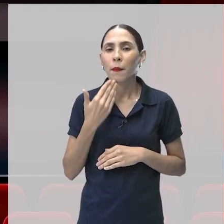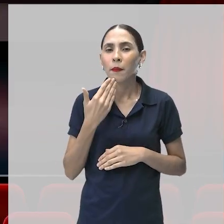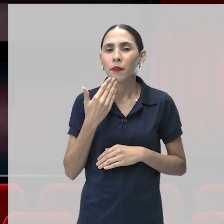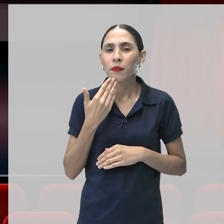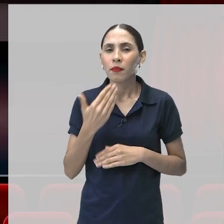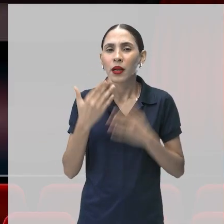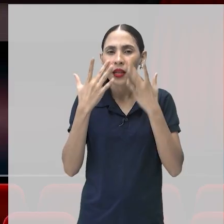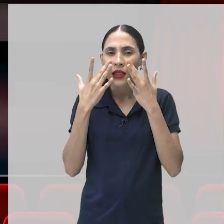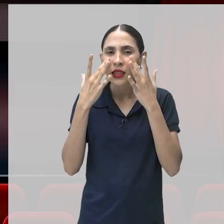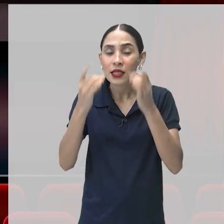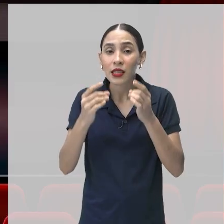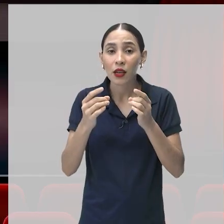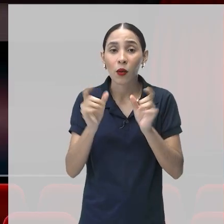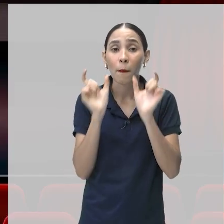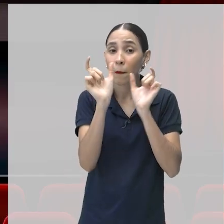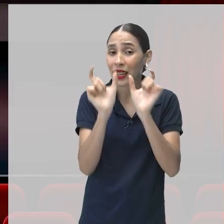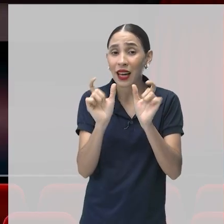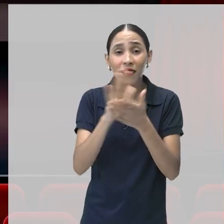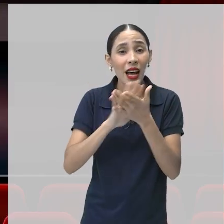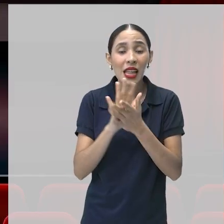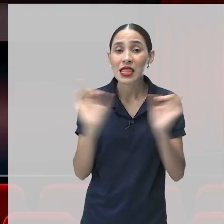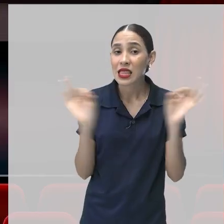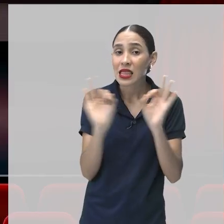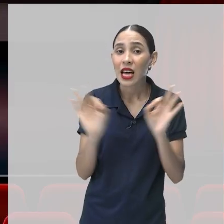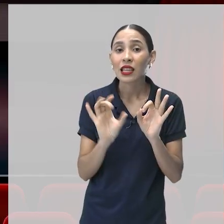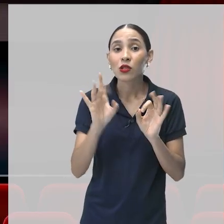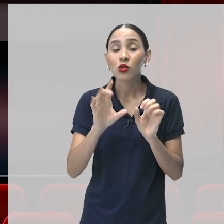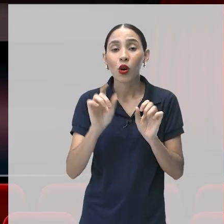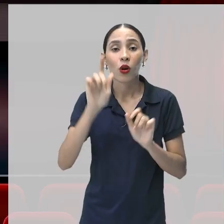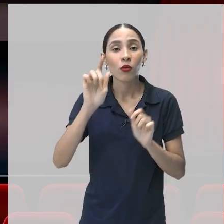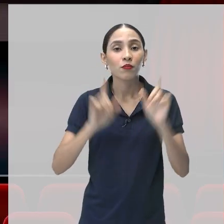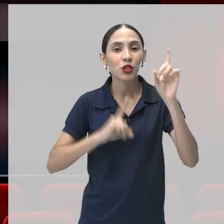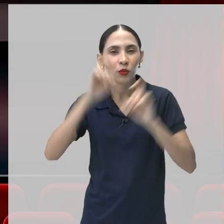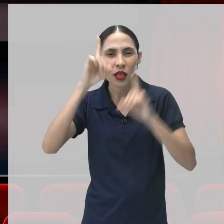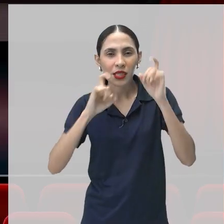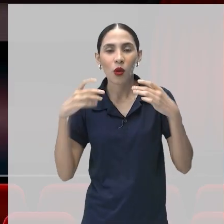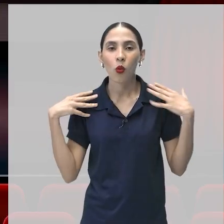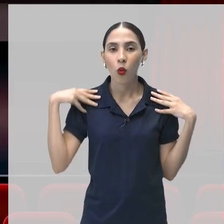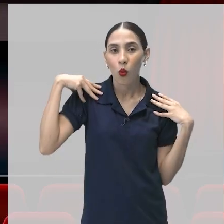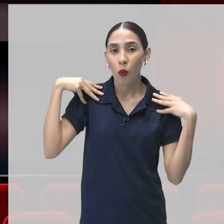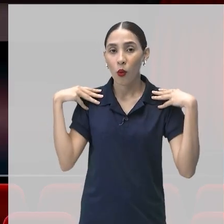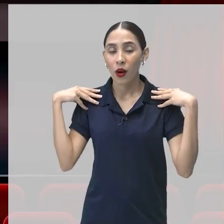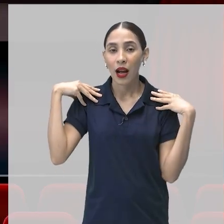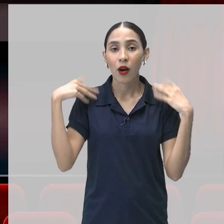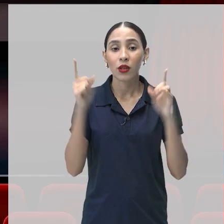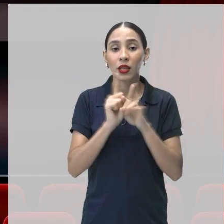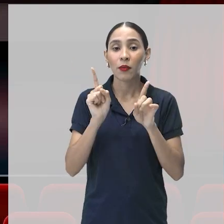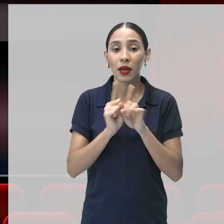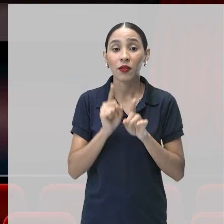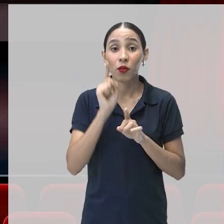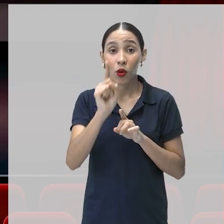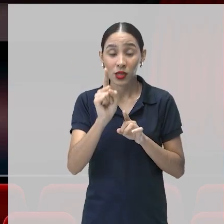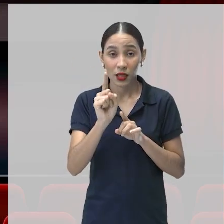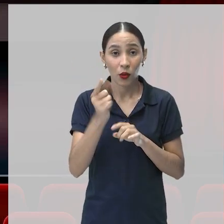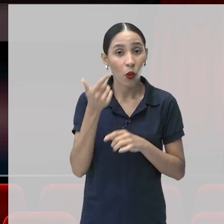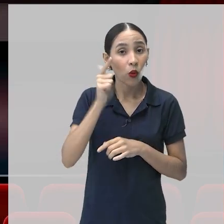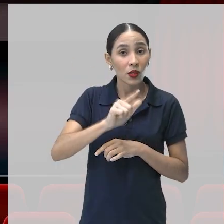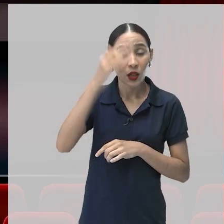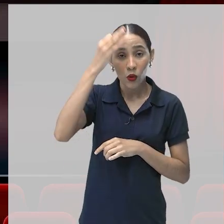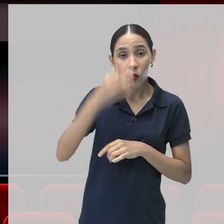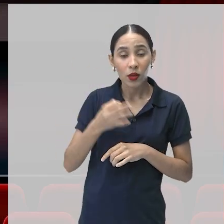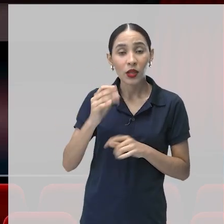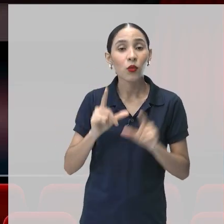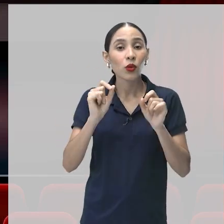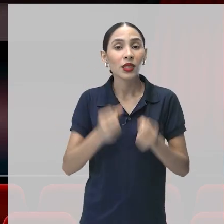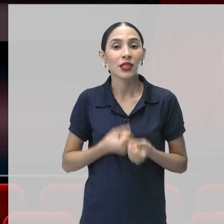bem atenção, que ele não vai falar uma palavra, ele vai fazer só gestos corporais, a fim de que vocês compreendam o que ele